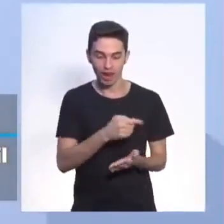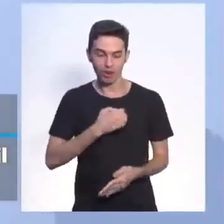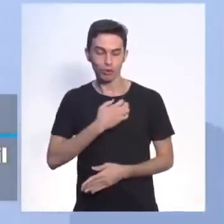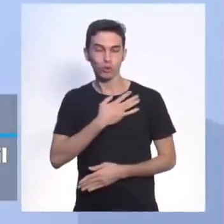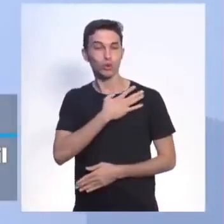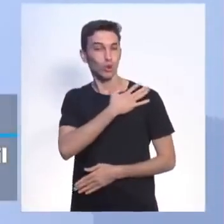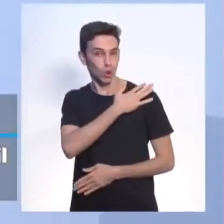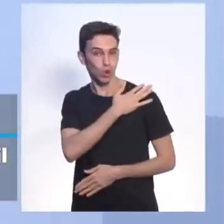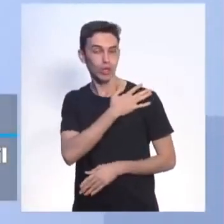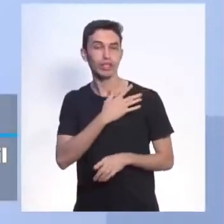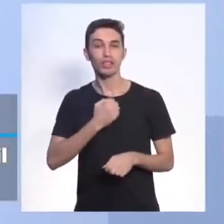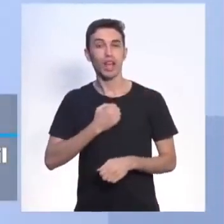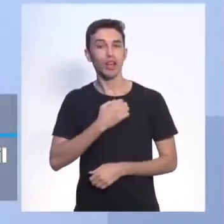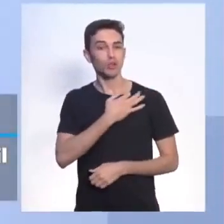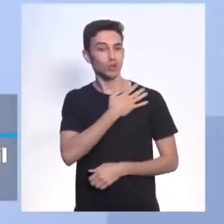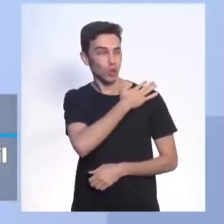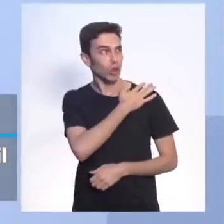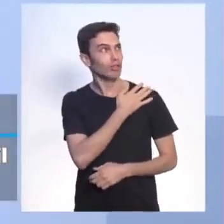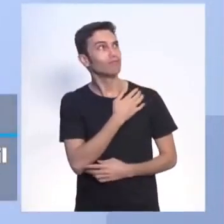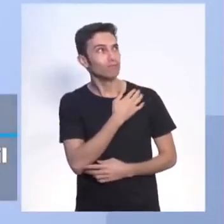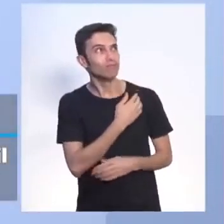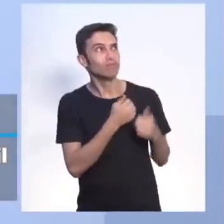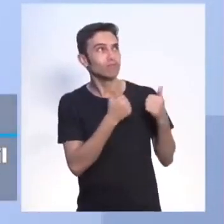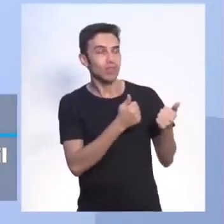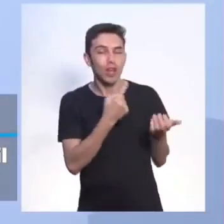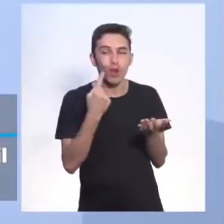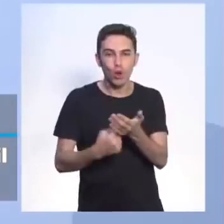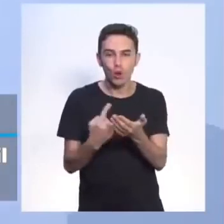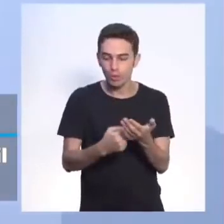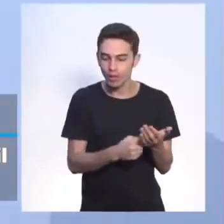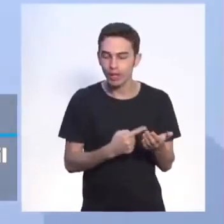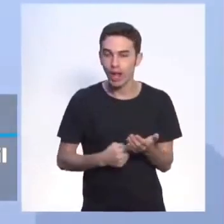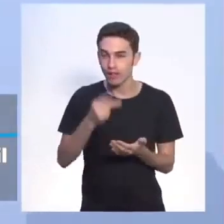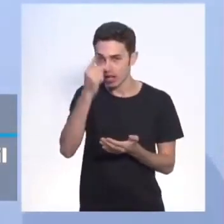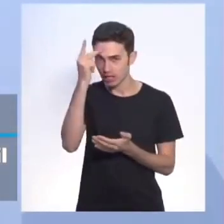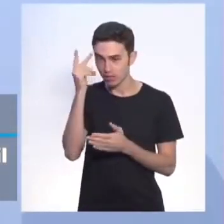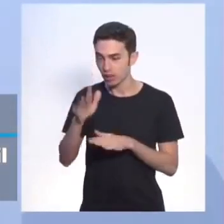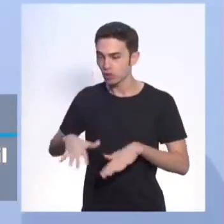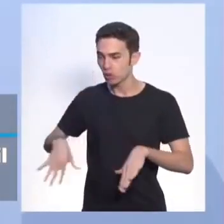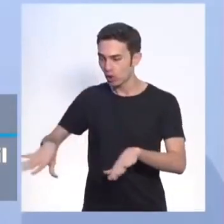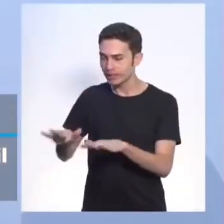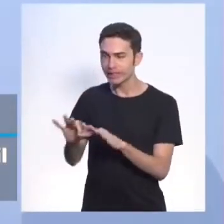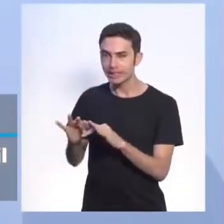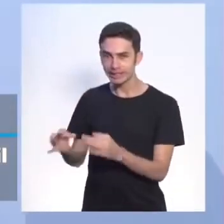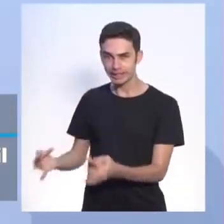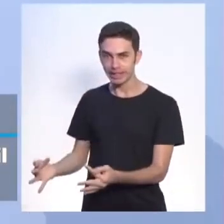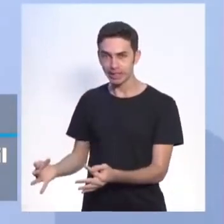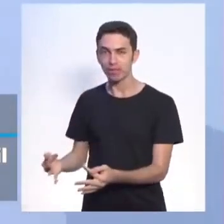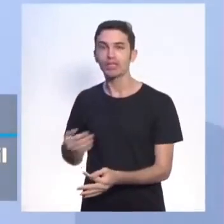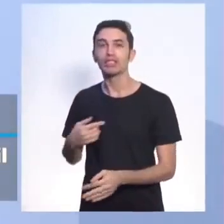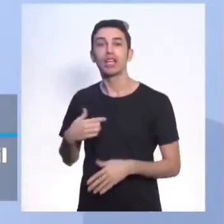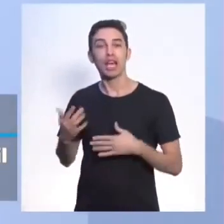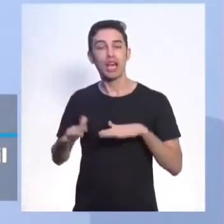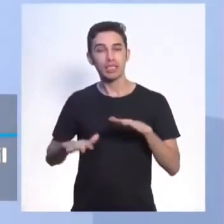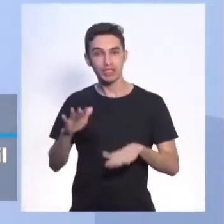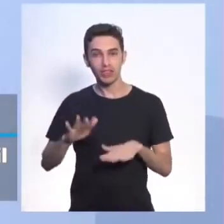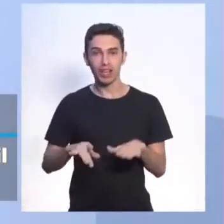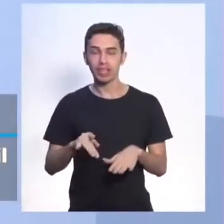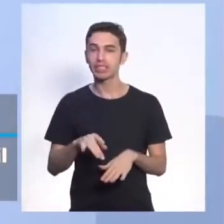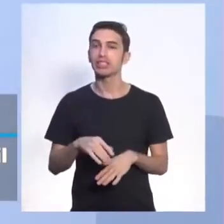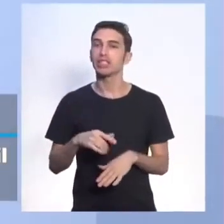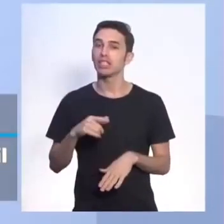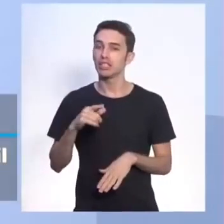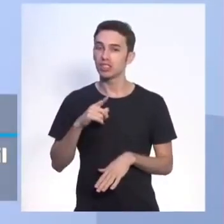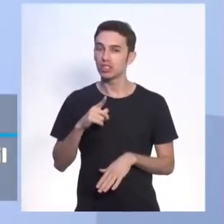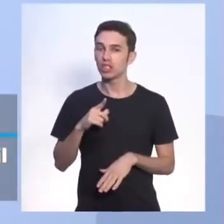coronéis, e os coronéis faziam arranjos com as pessoas mais simples, e muitas vezes esses